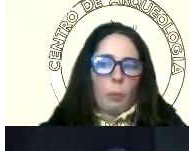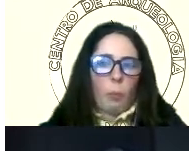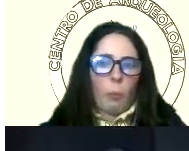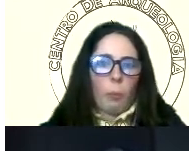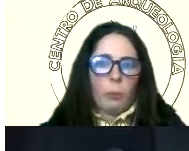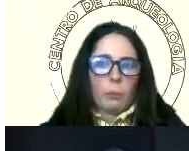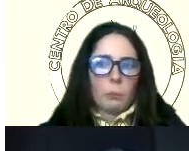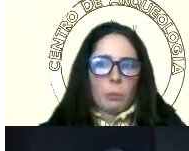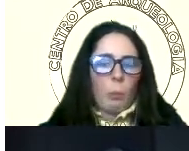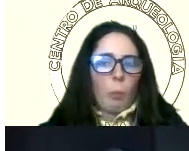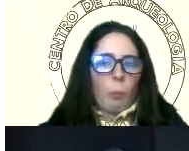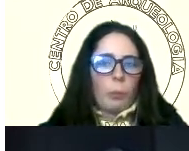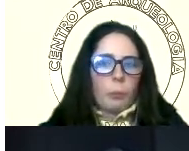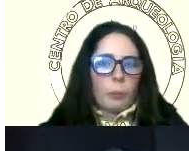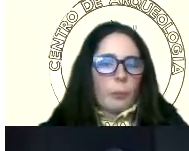este modelo